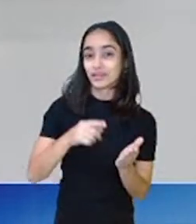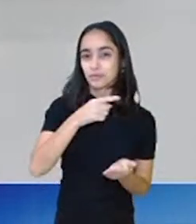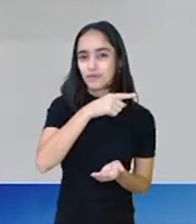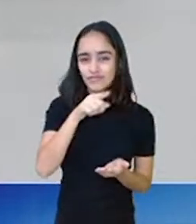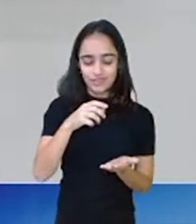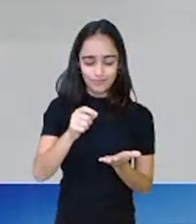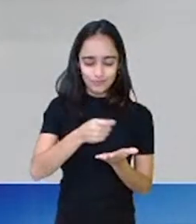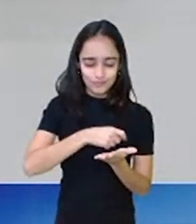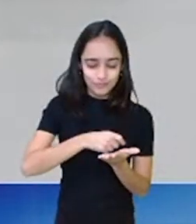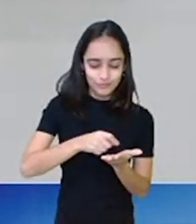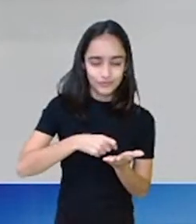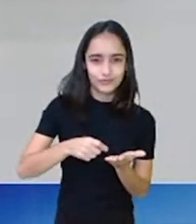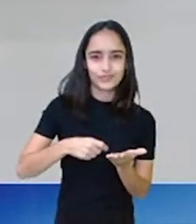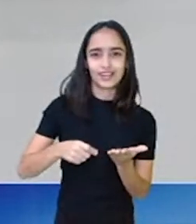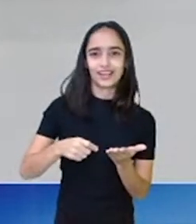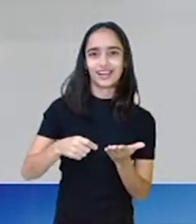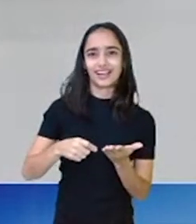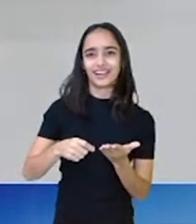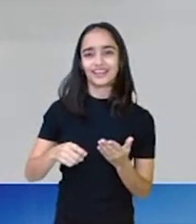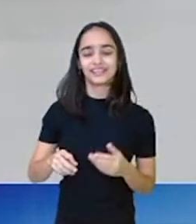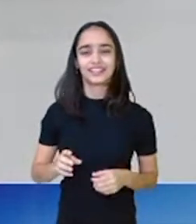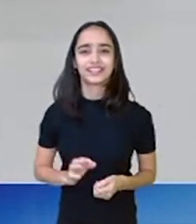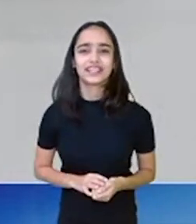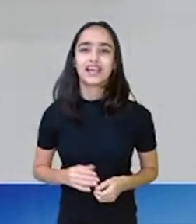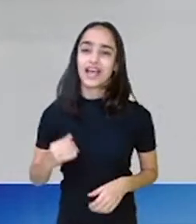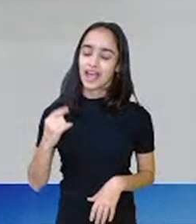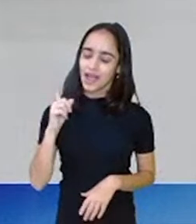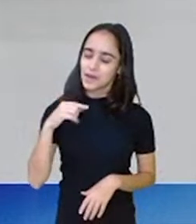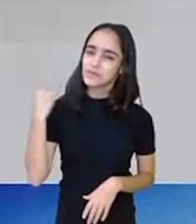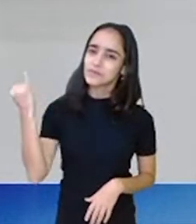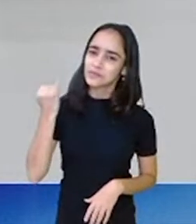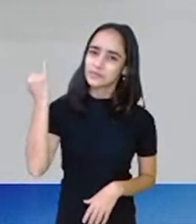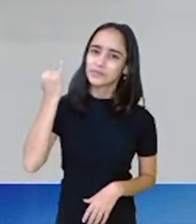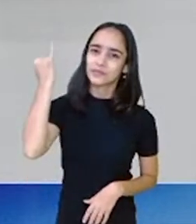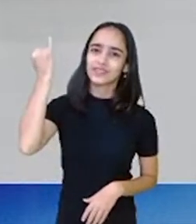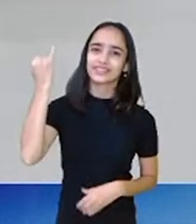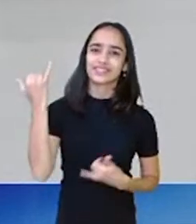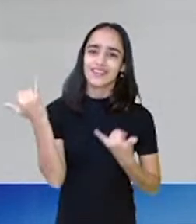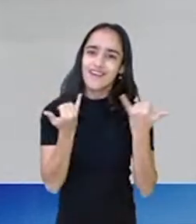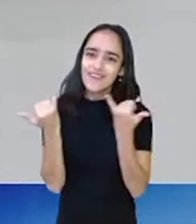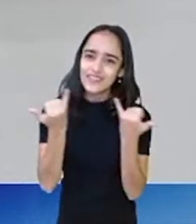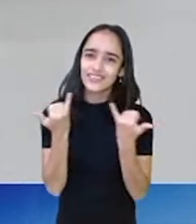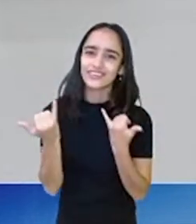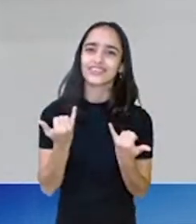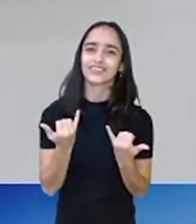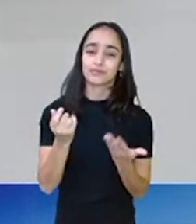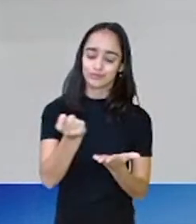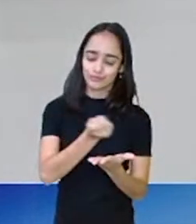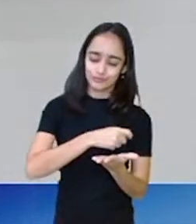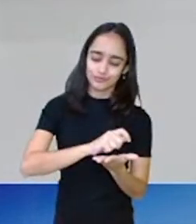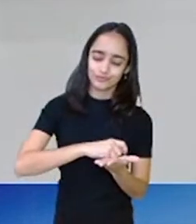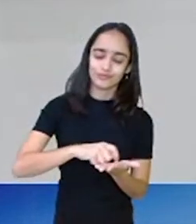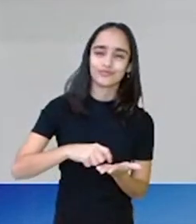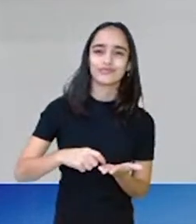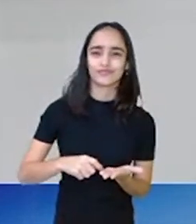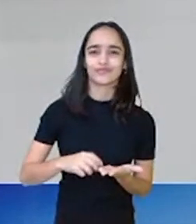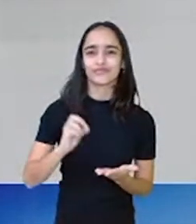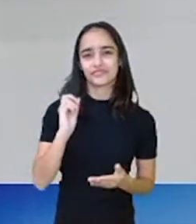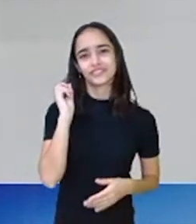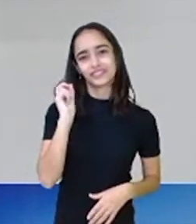você, autor de textos, vai escrever. É muito importante essas informações da ortografia,